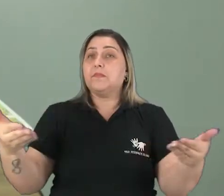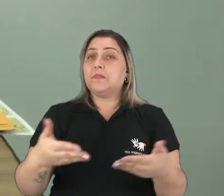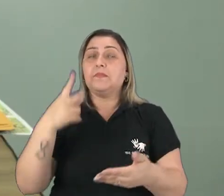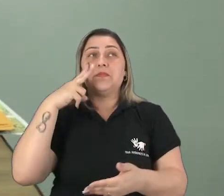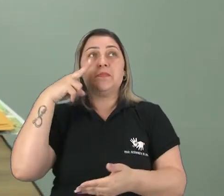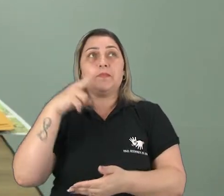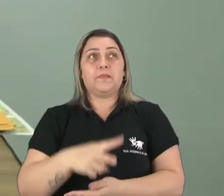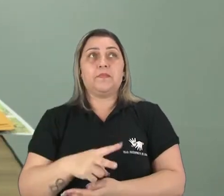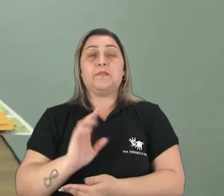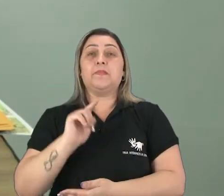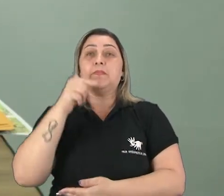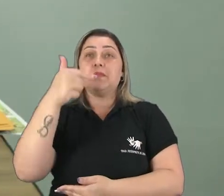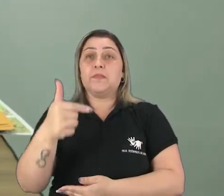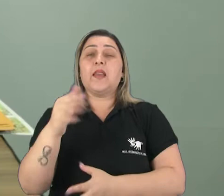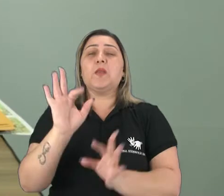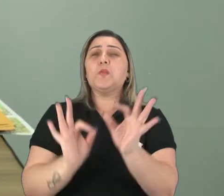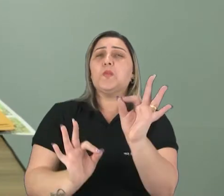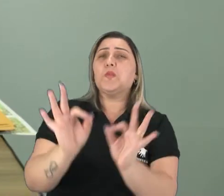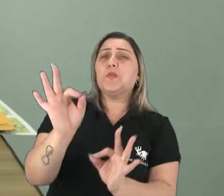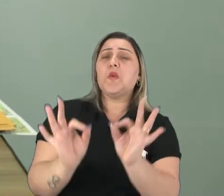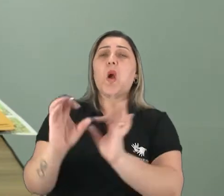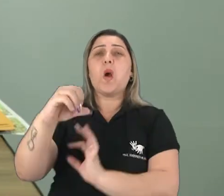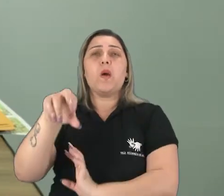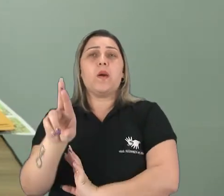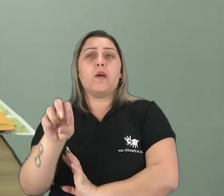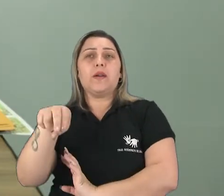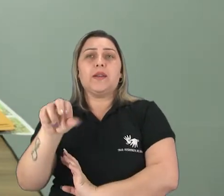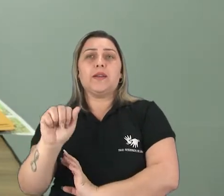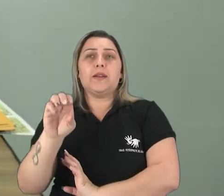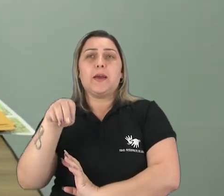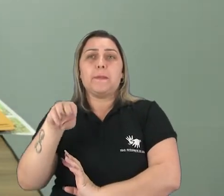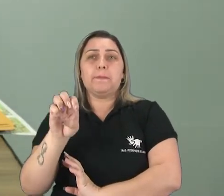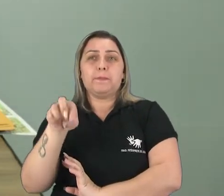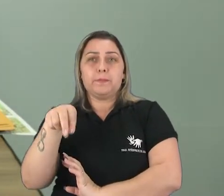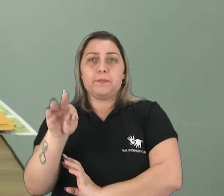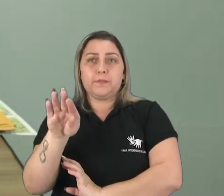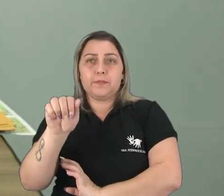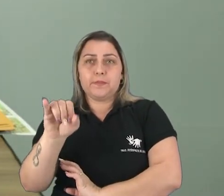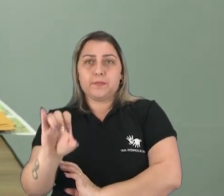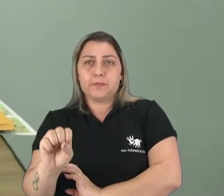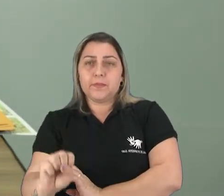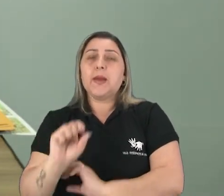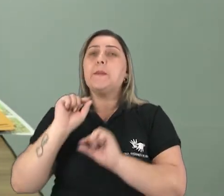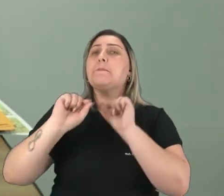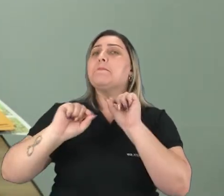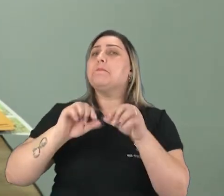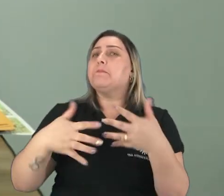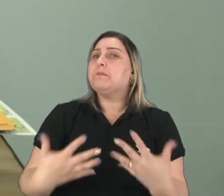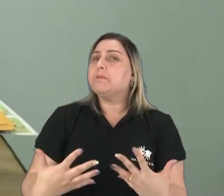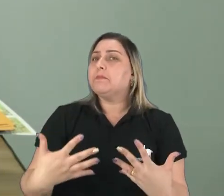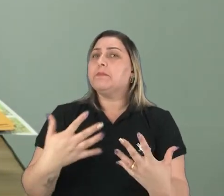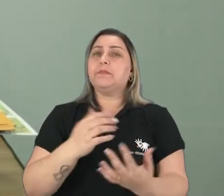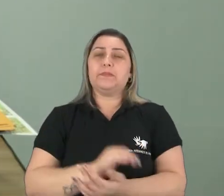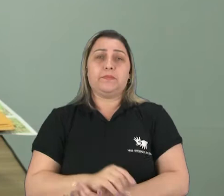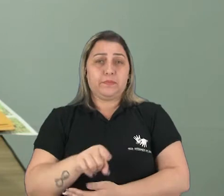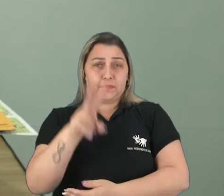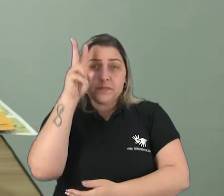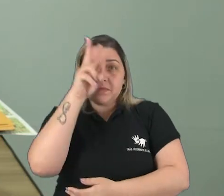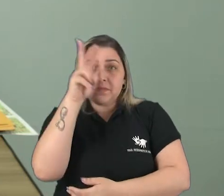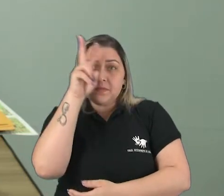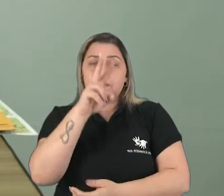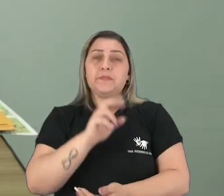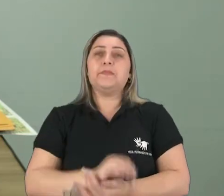nós vamos ver as ornamentais. Para que servem, então, as plantas ornamentais? Vocês